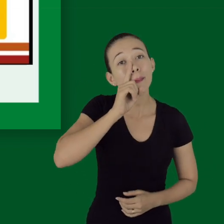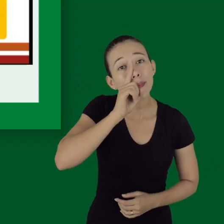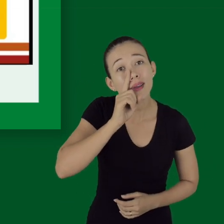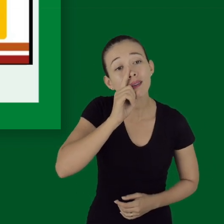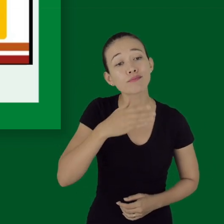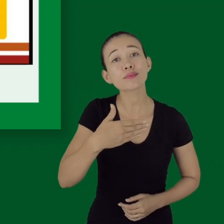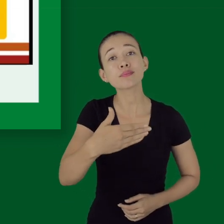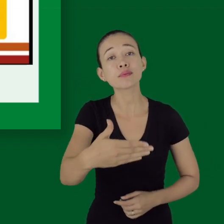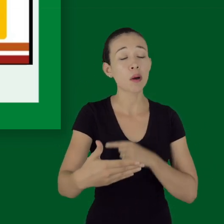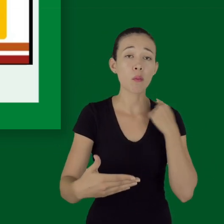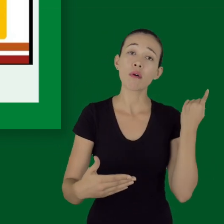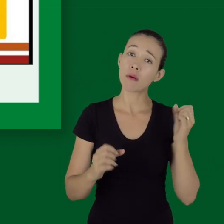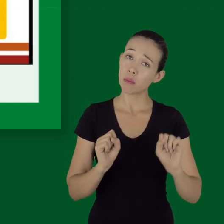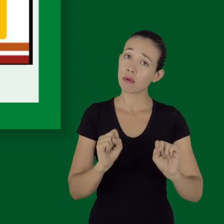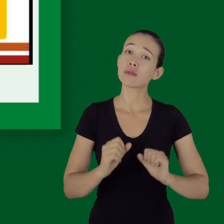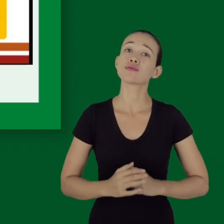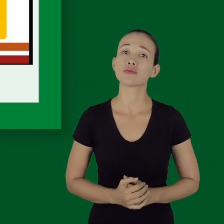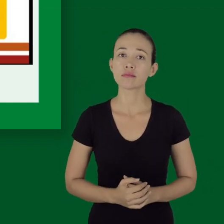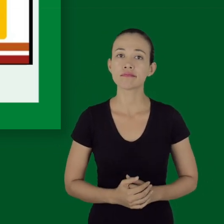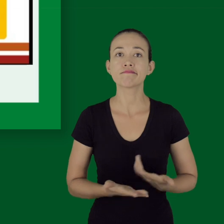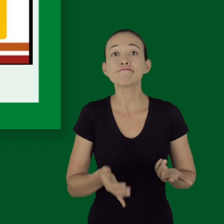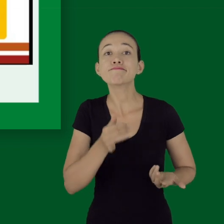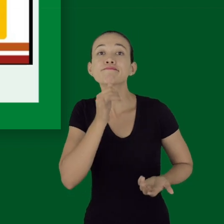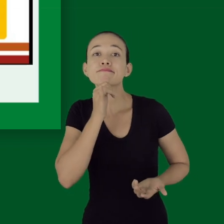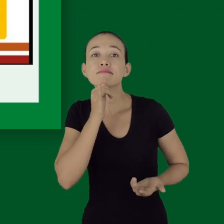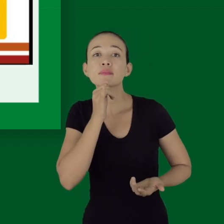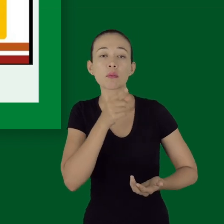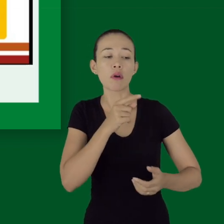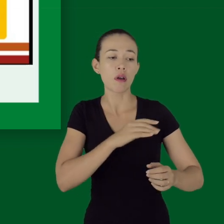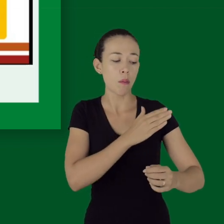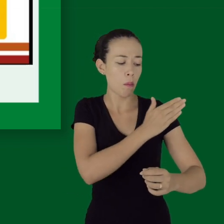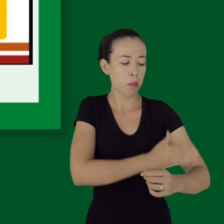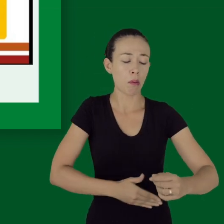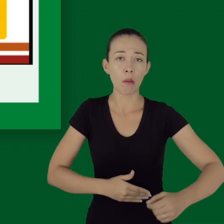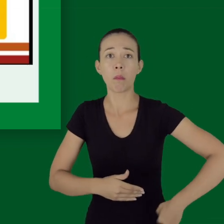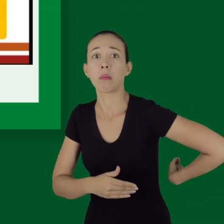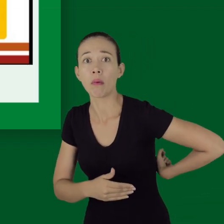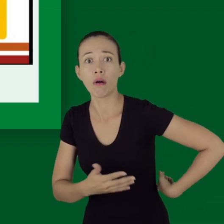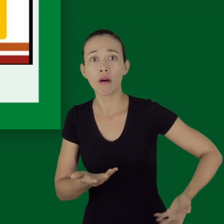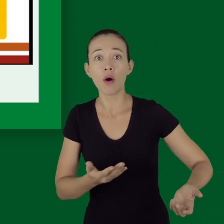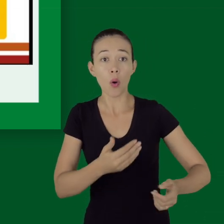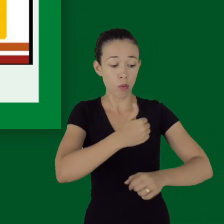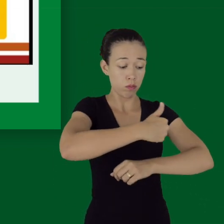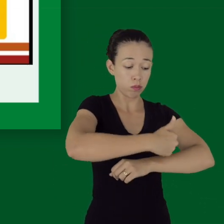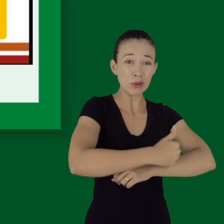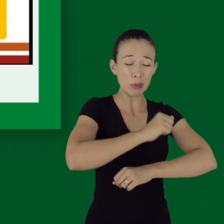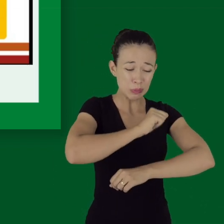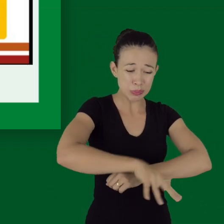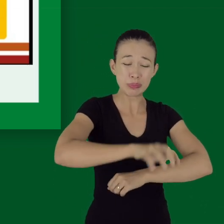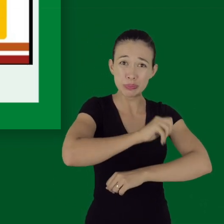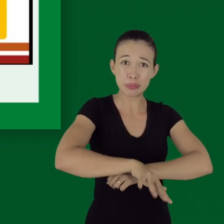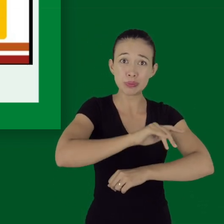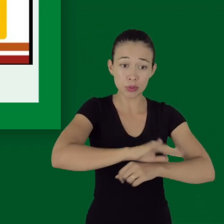aérea, se o paciente não está com a via aérea férrea, está ali com fratura de face, jorrando sangue para a via aérea, se eu não aspiro esse paciente, se eu não